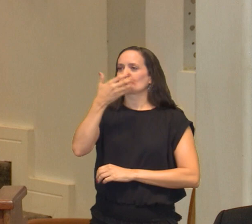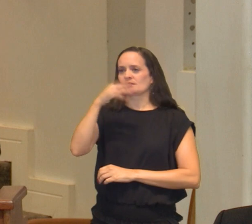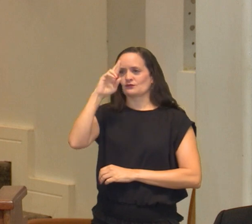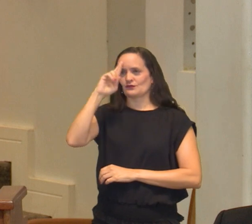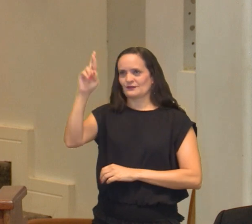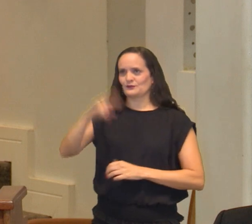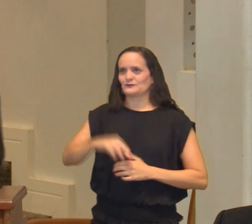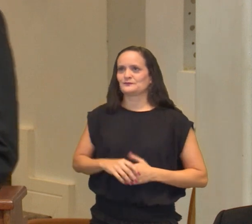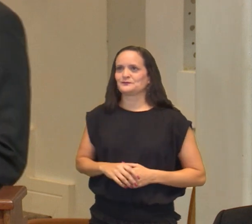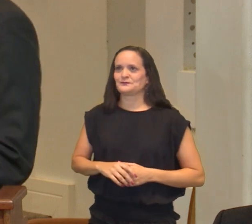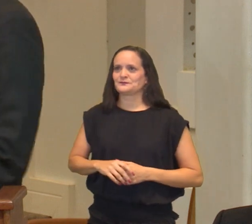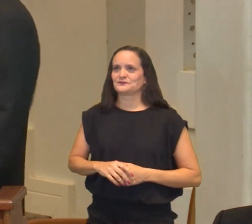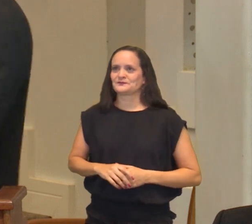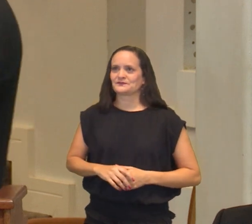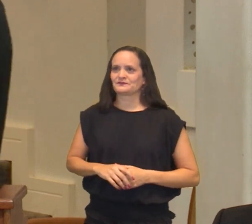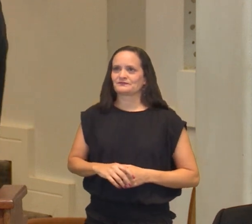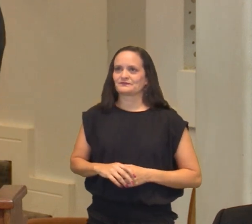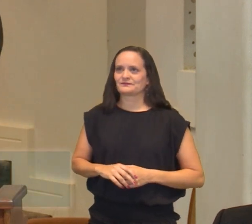Senhor.